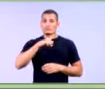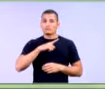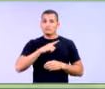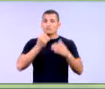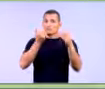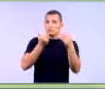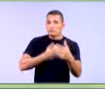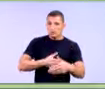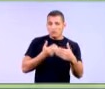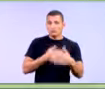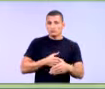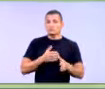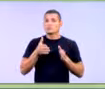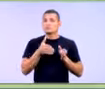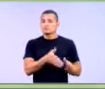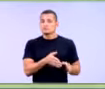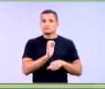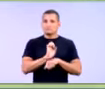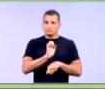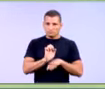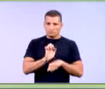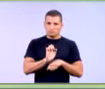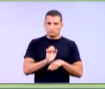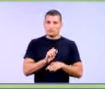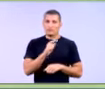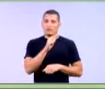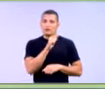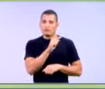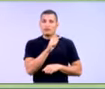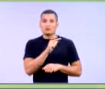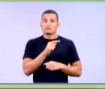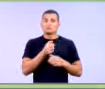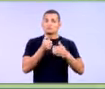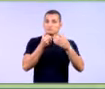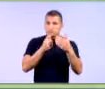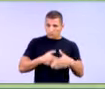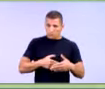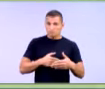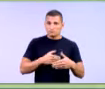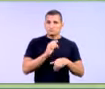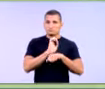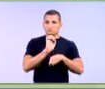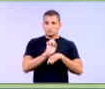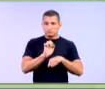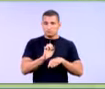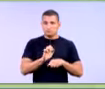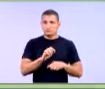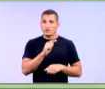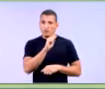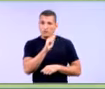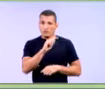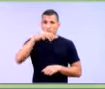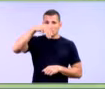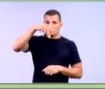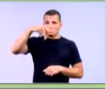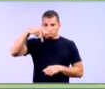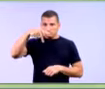seletivo específico para estagiários. Esse tipo de processo seletivo para estagiário que essa instituição